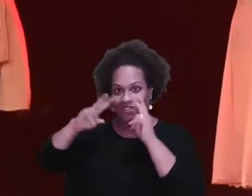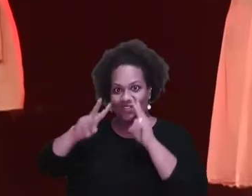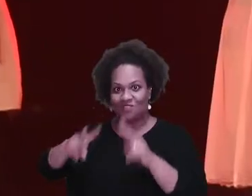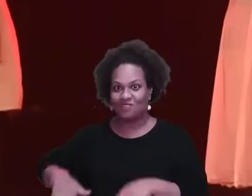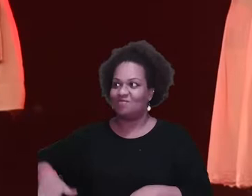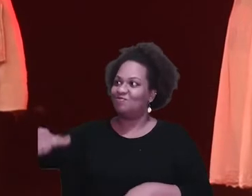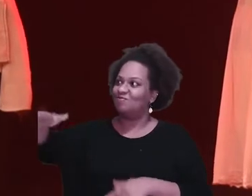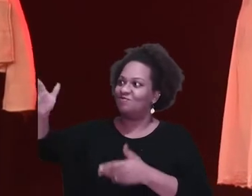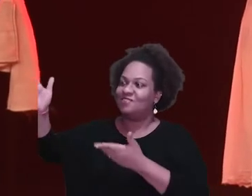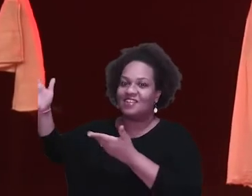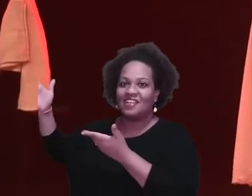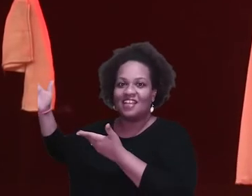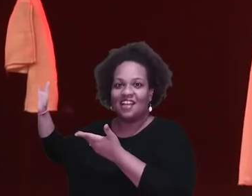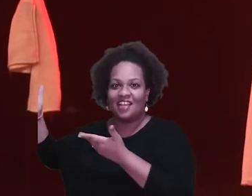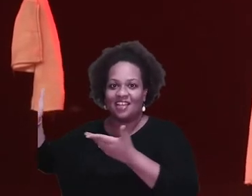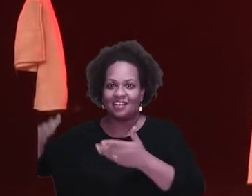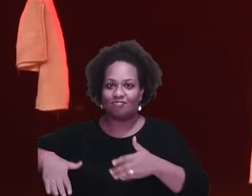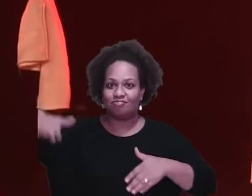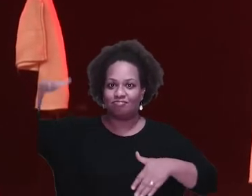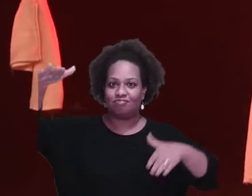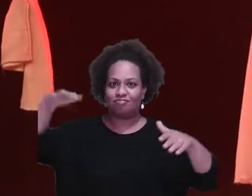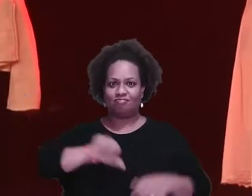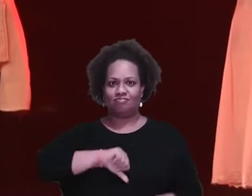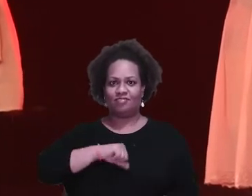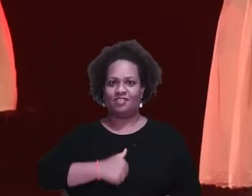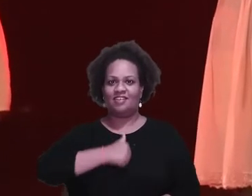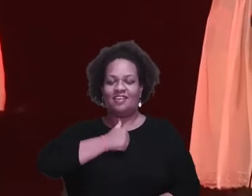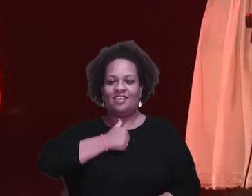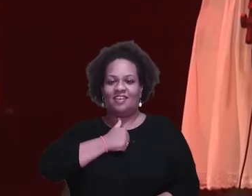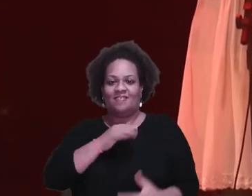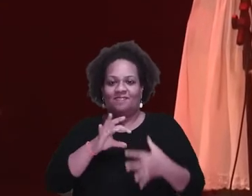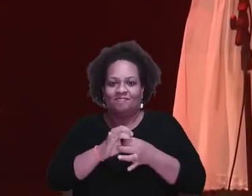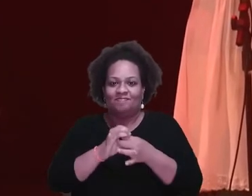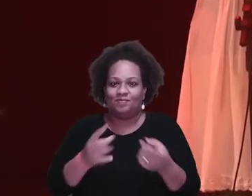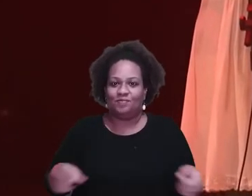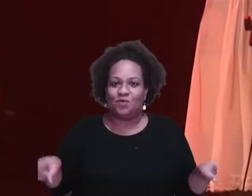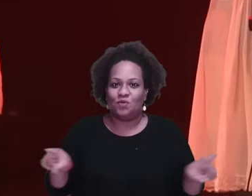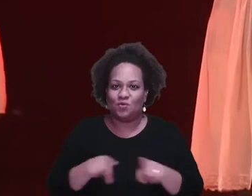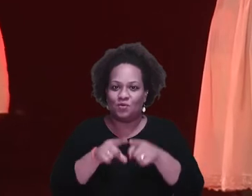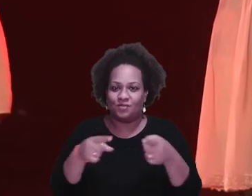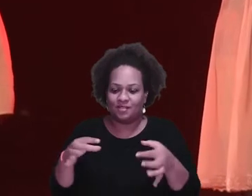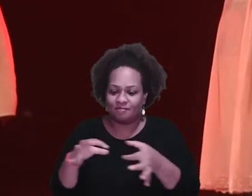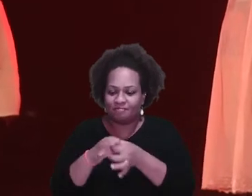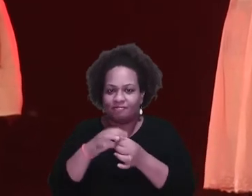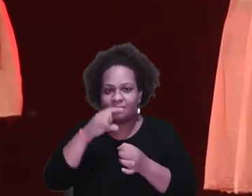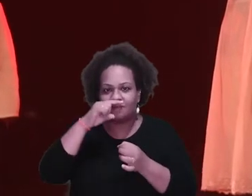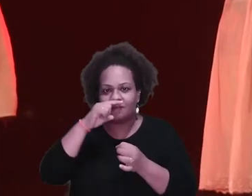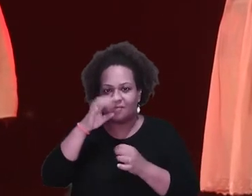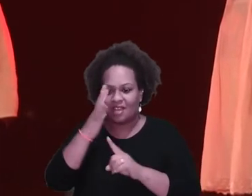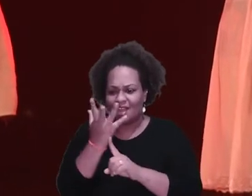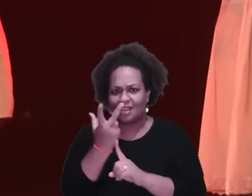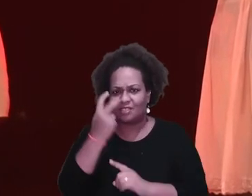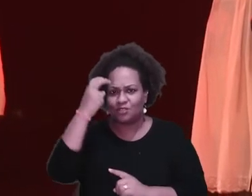eu tô vendo meus filhos tudo aqui tecidos um autoestima tão grande com a música com terreiro